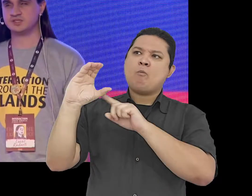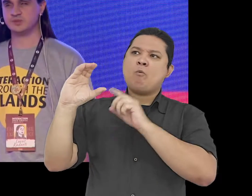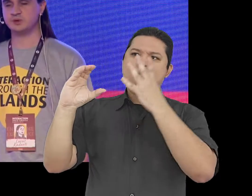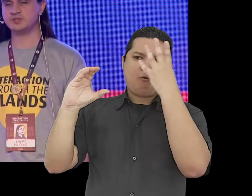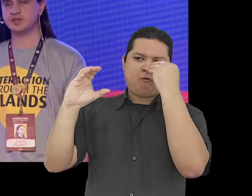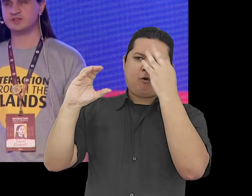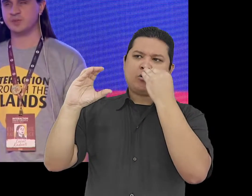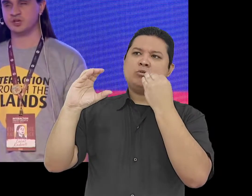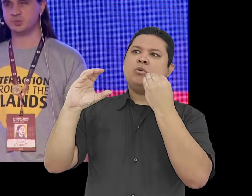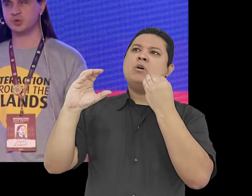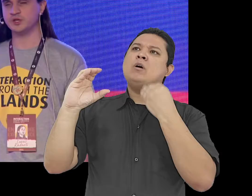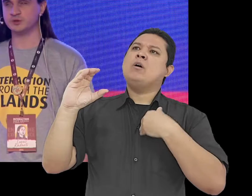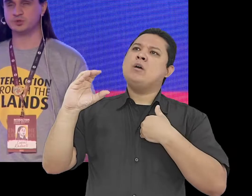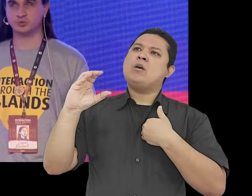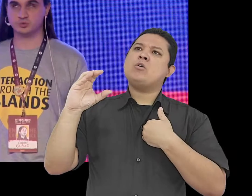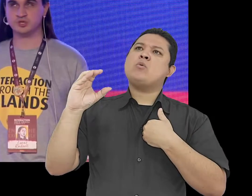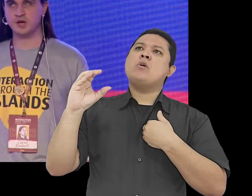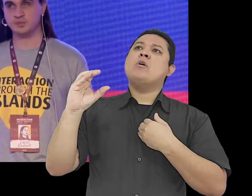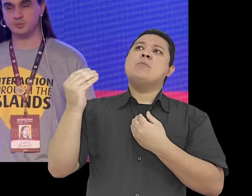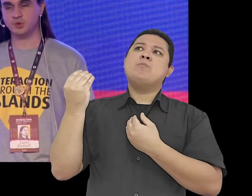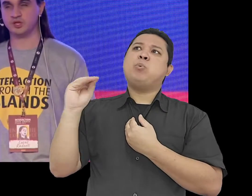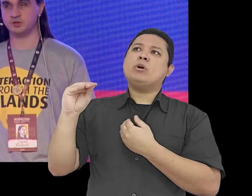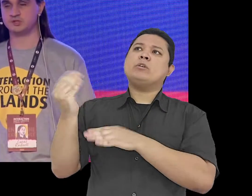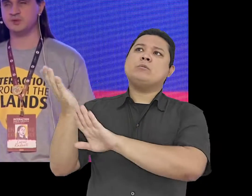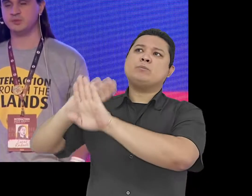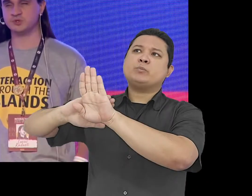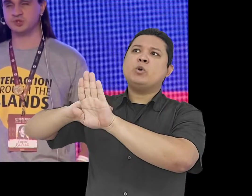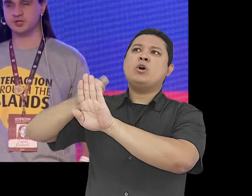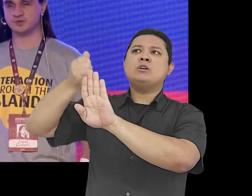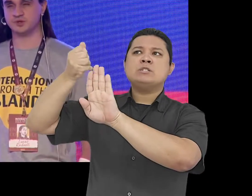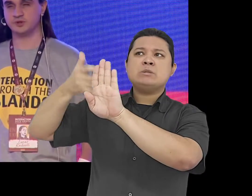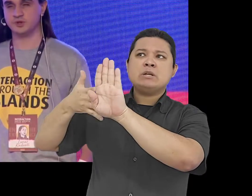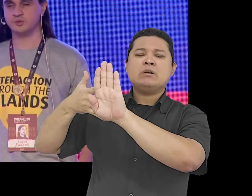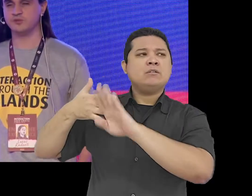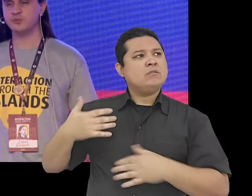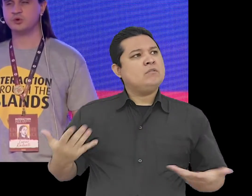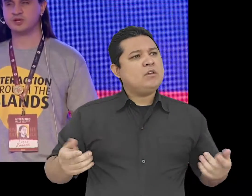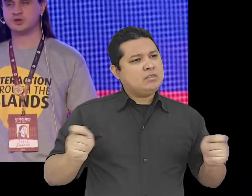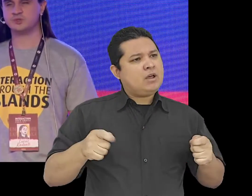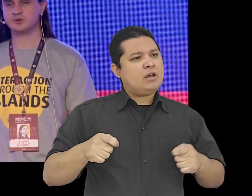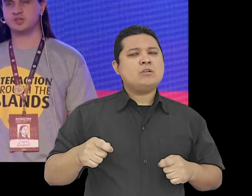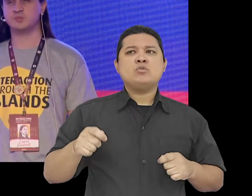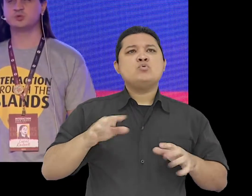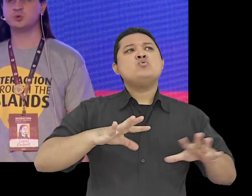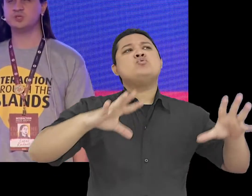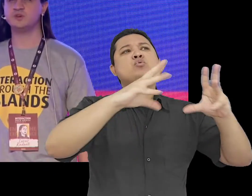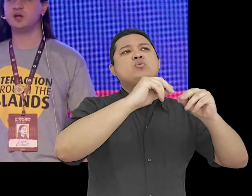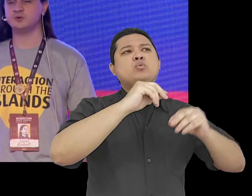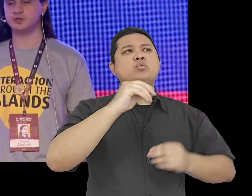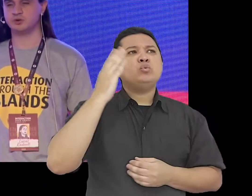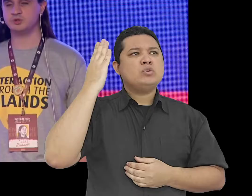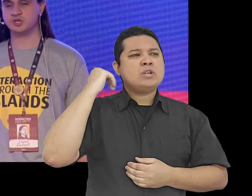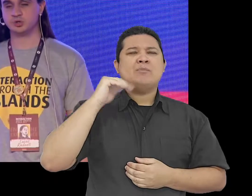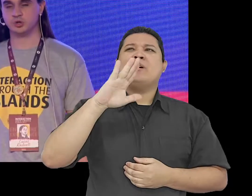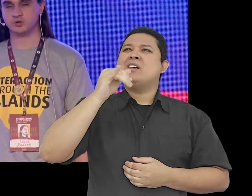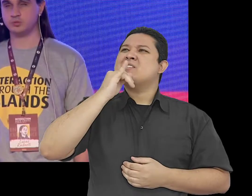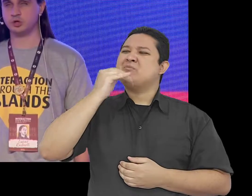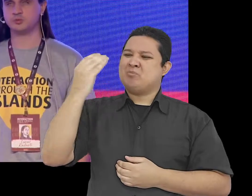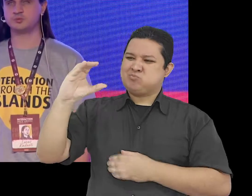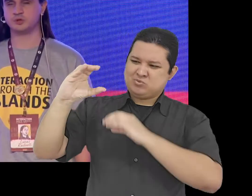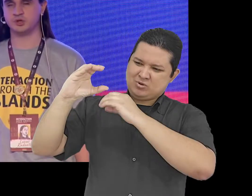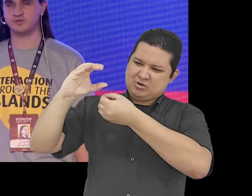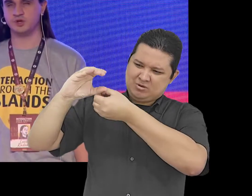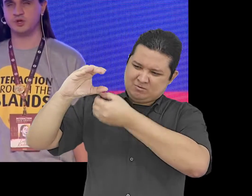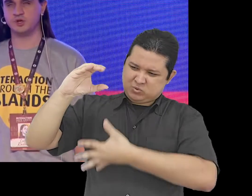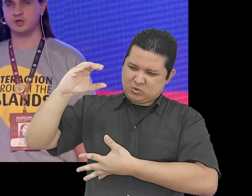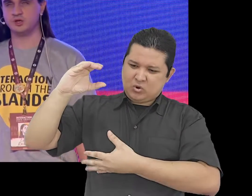e se eles quisessem saber o que tem nessa imagem? Por que não? Se todo mundo sabe, por quê? Eles também têm o mesmo direito. Vamos colocar essa opção aqui, mas no tweet fica ruim. Onde que a gente coloca?